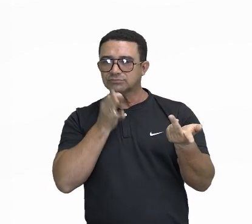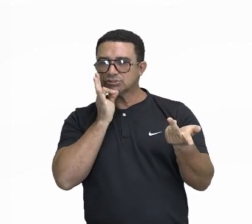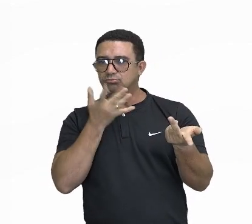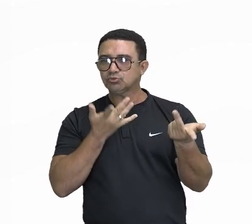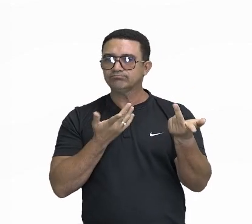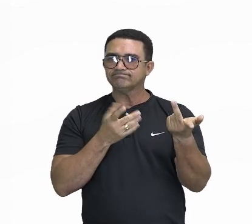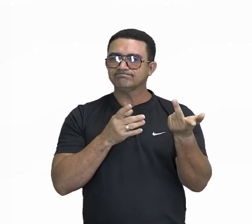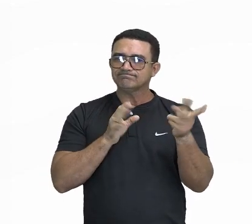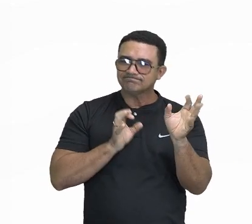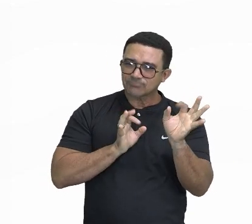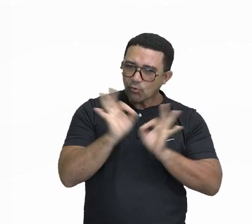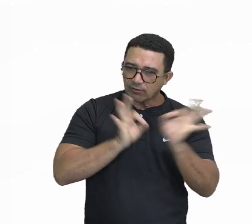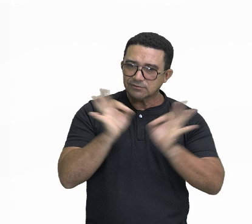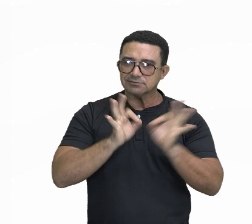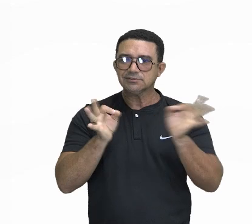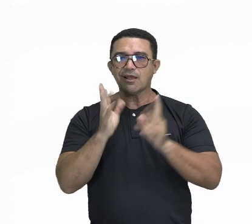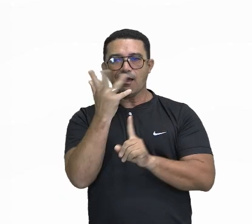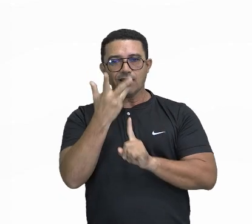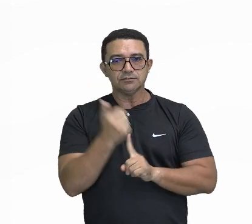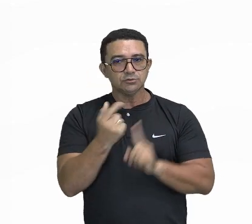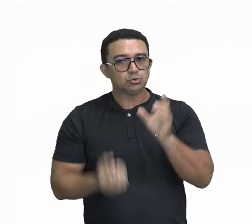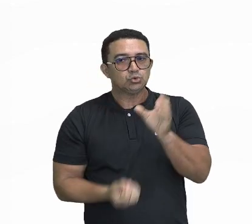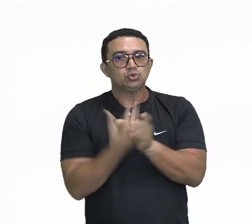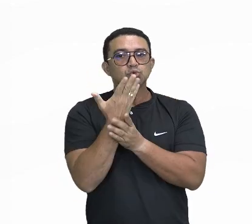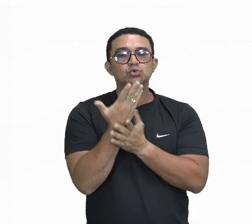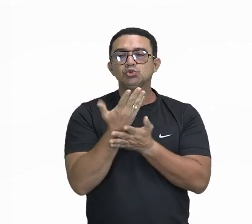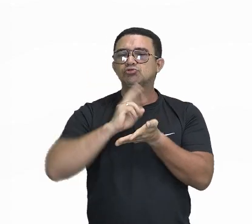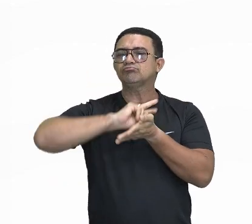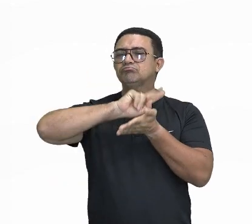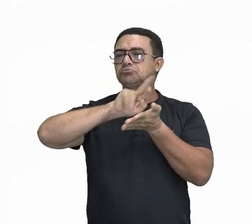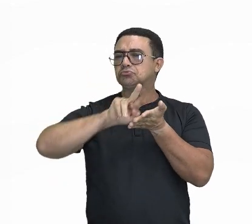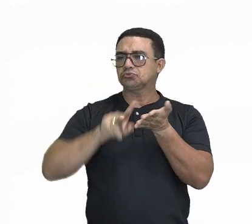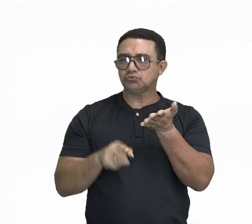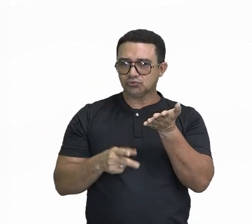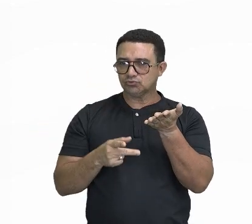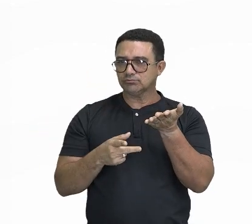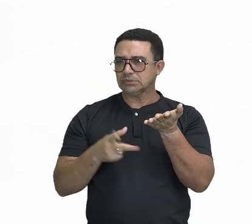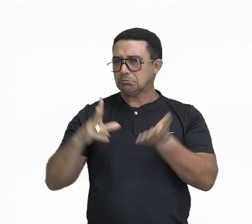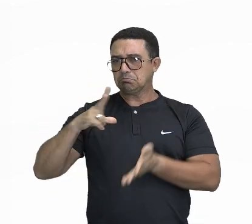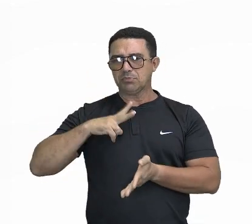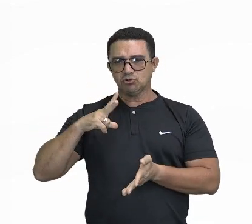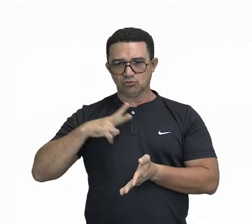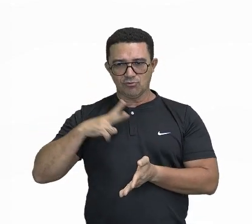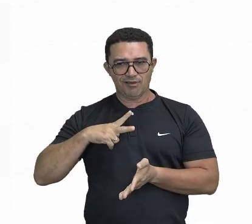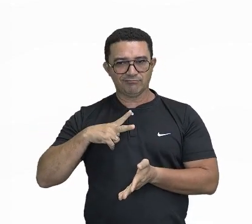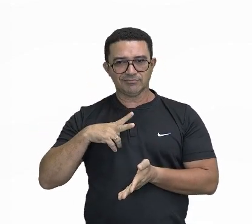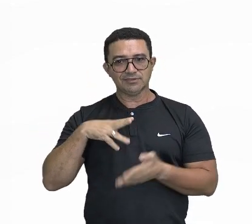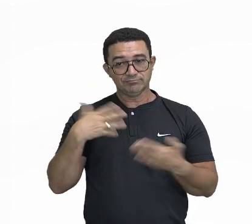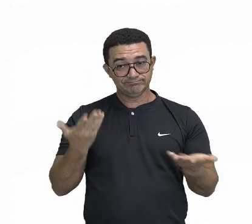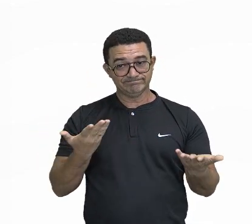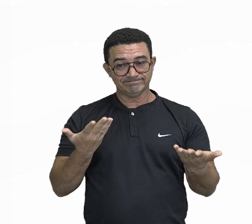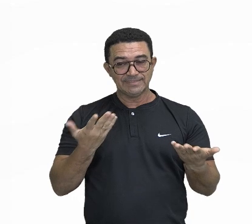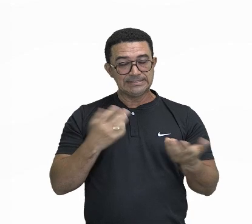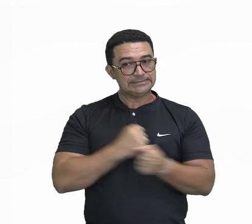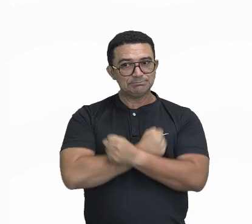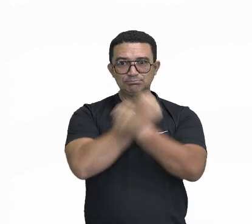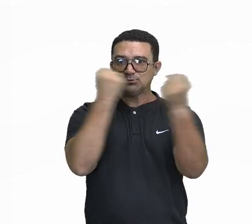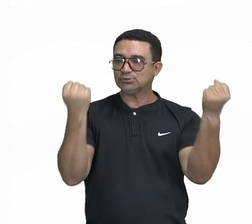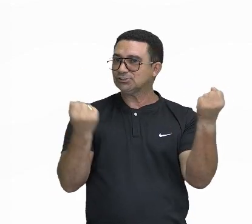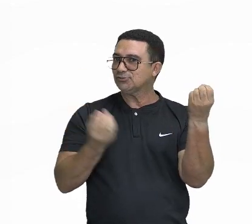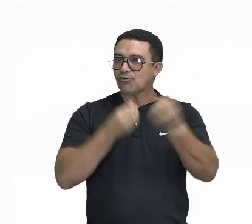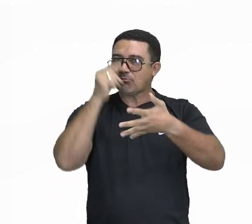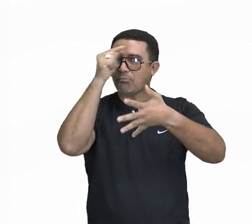sua arte. Ela surge de modos tão diversos e peculiares que seria impossível